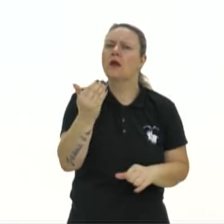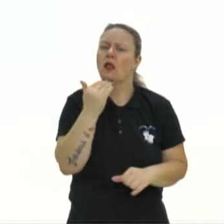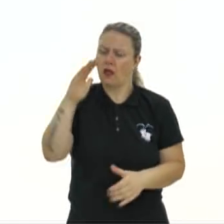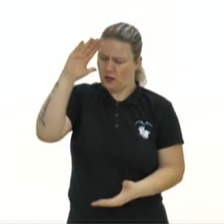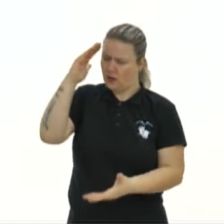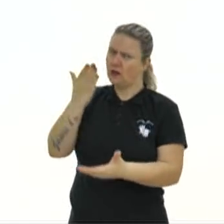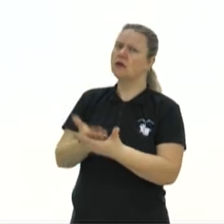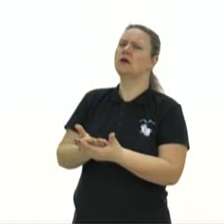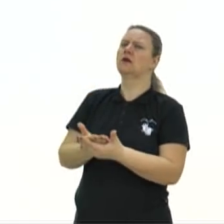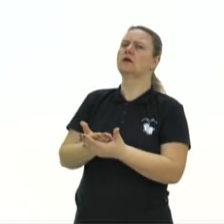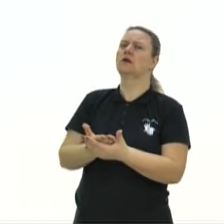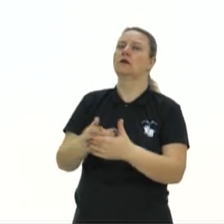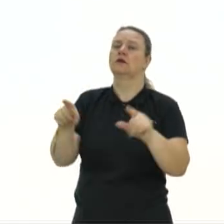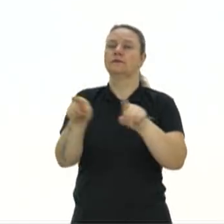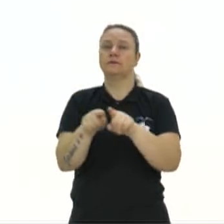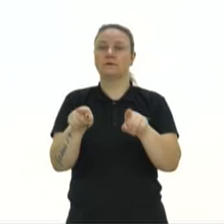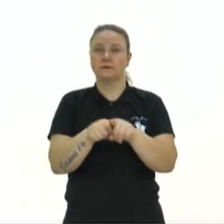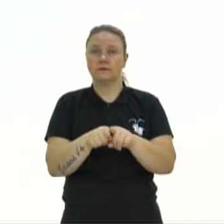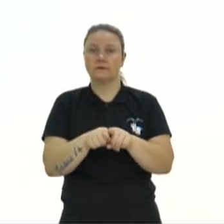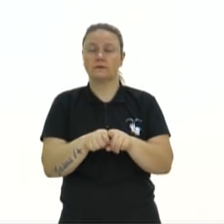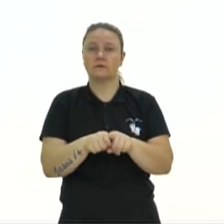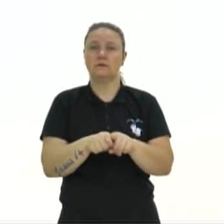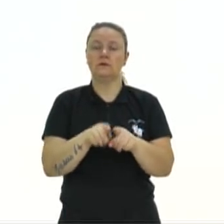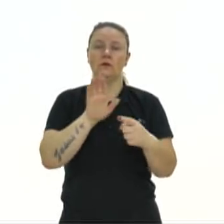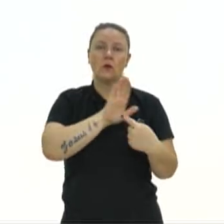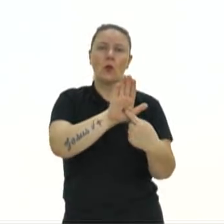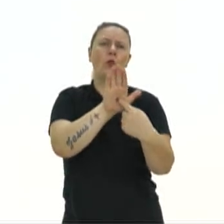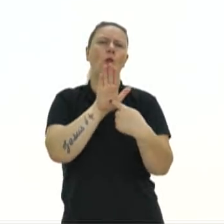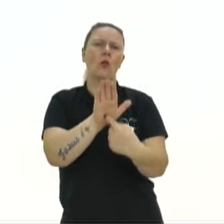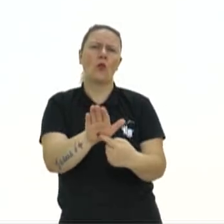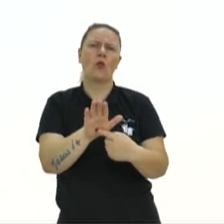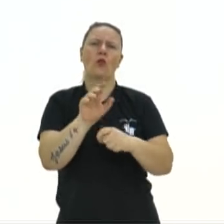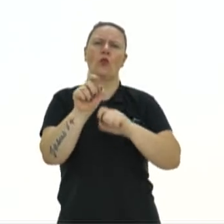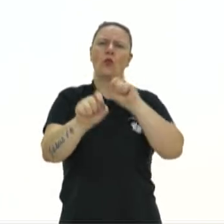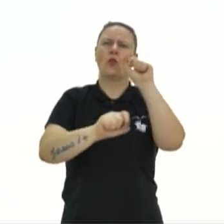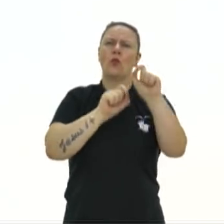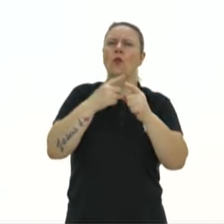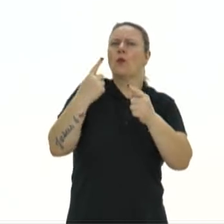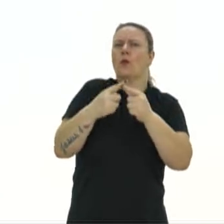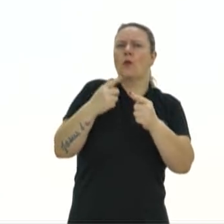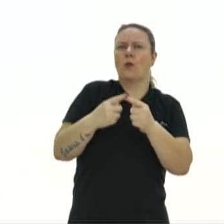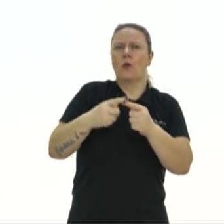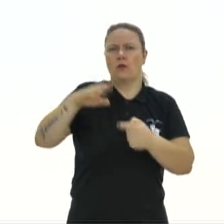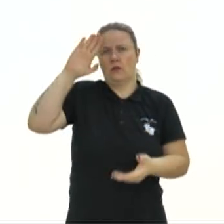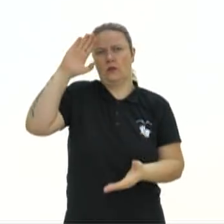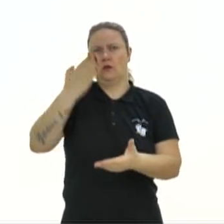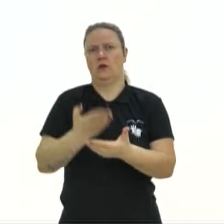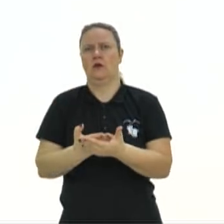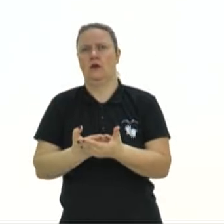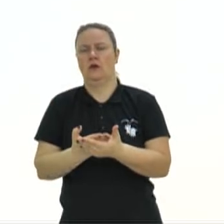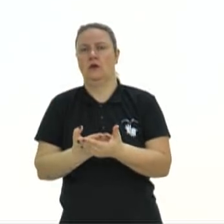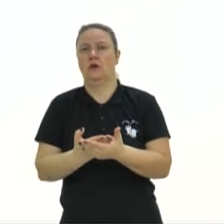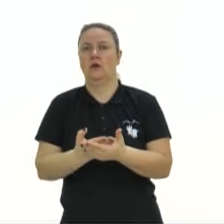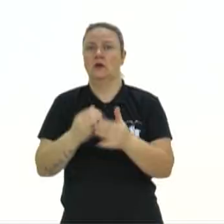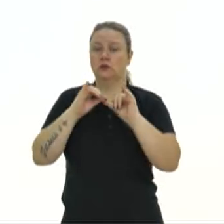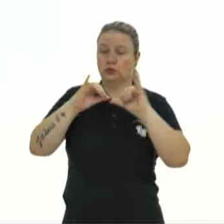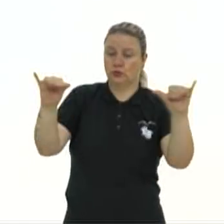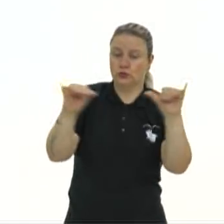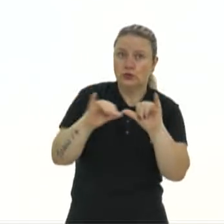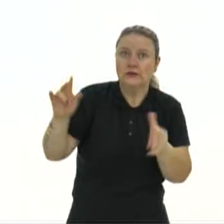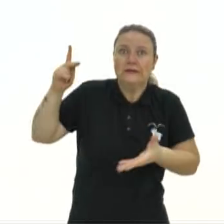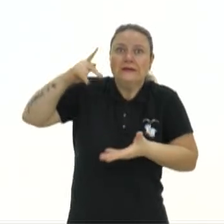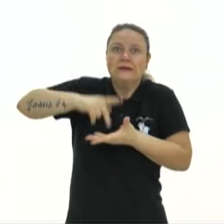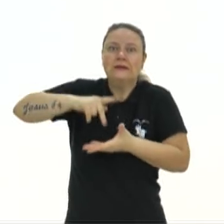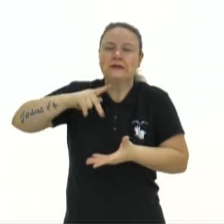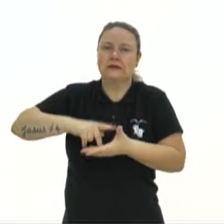nela ou, por outro lado, ela está mostrando por que acreditar? Quando a notícia é verdadeira,